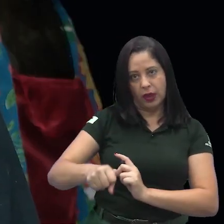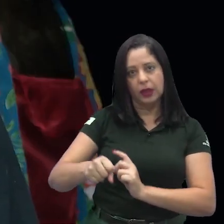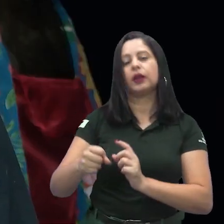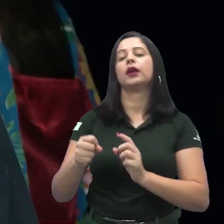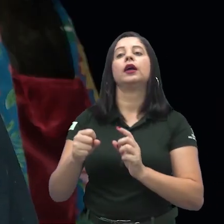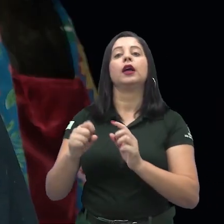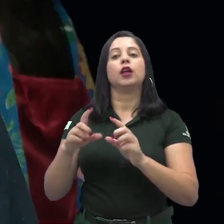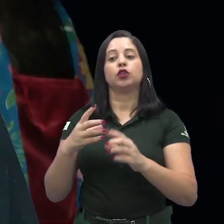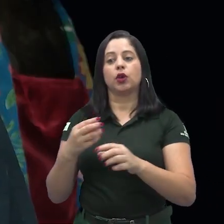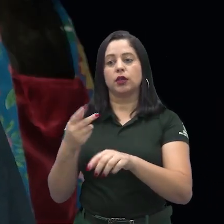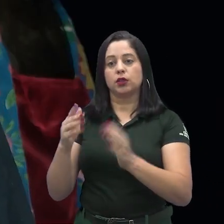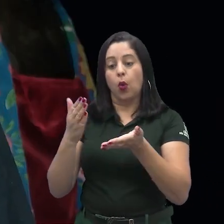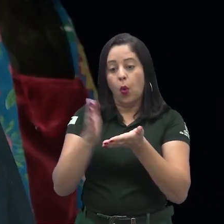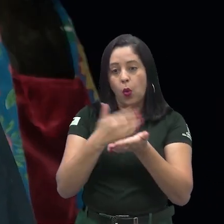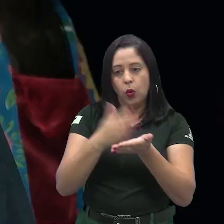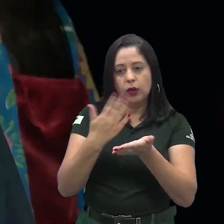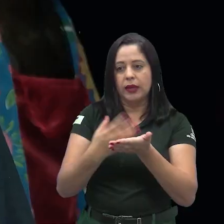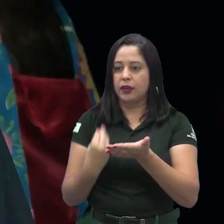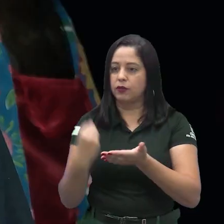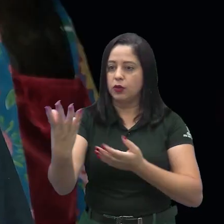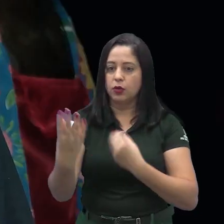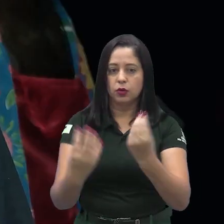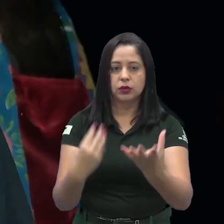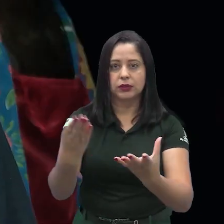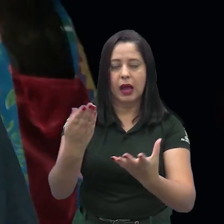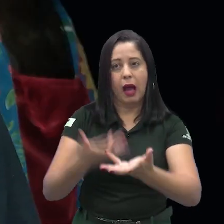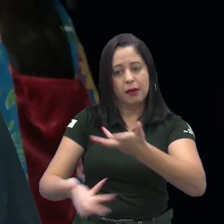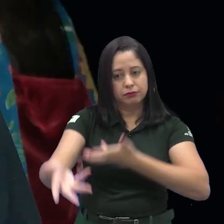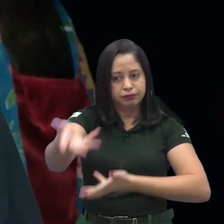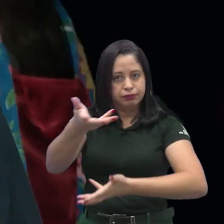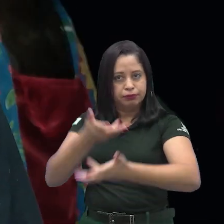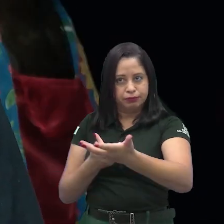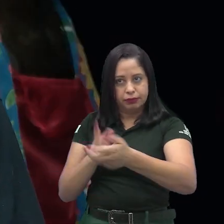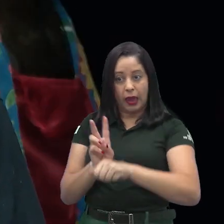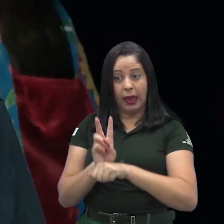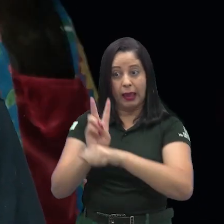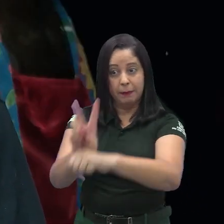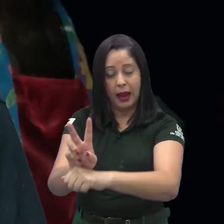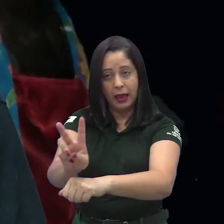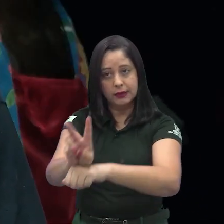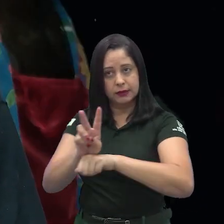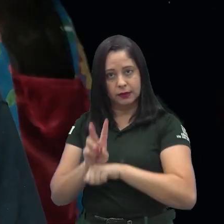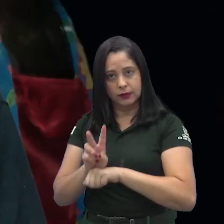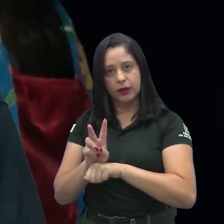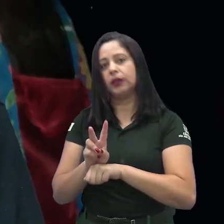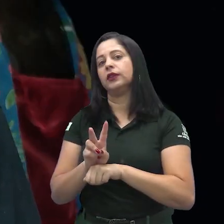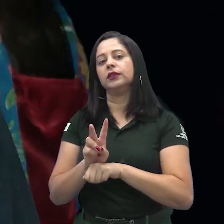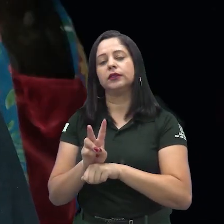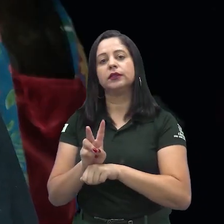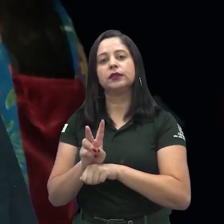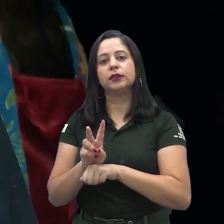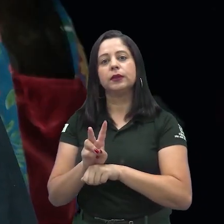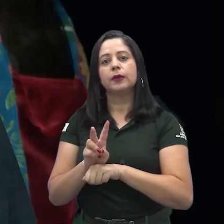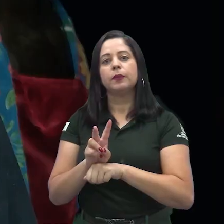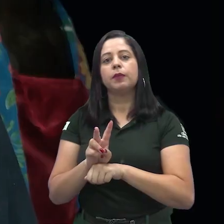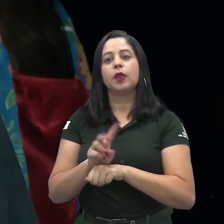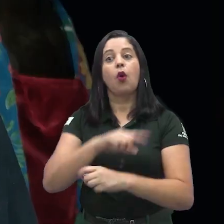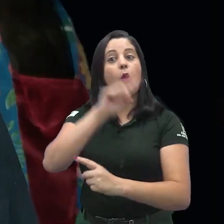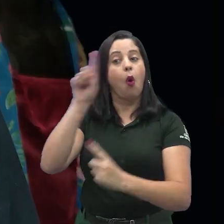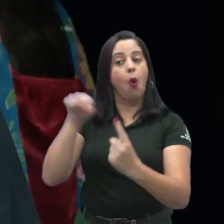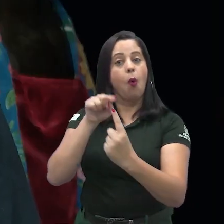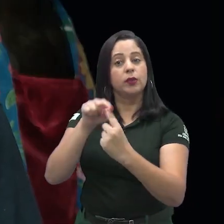literatura, empresta, doa, troca livros todos os domingos durante a Feira Livre, onde a gente